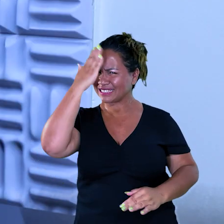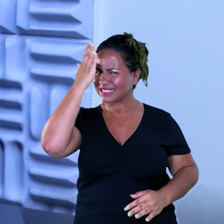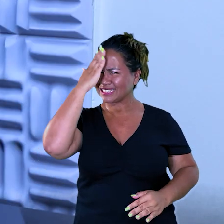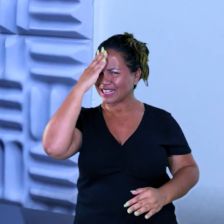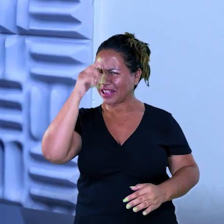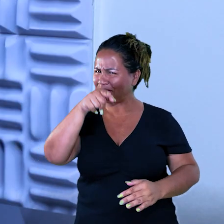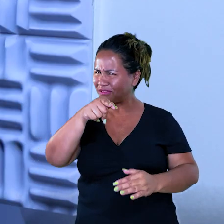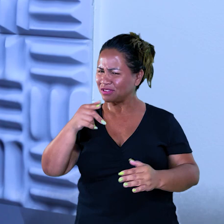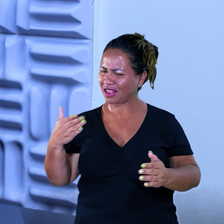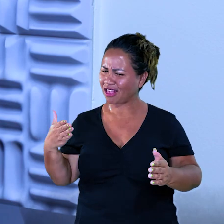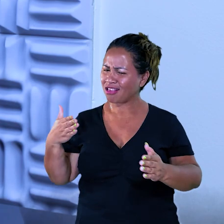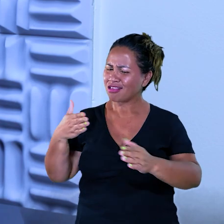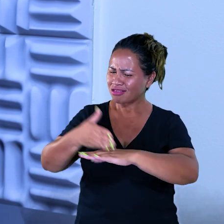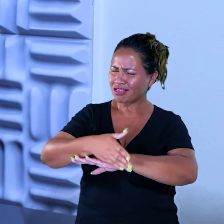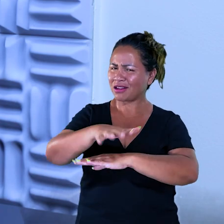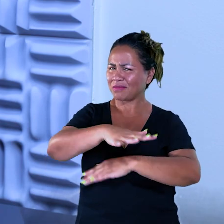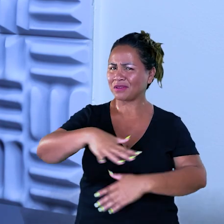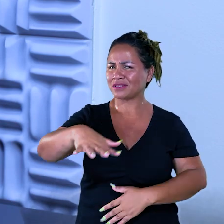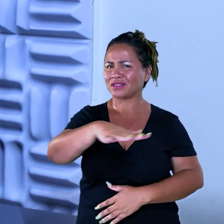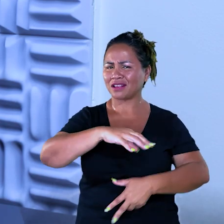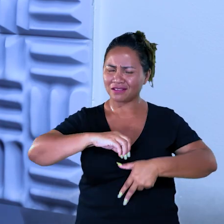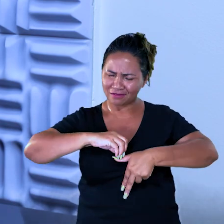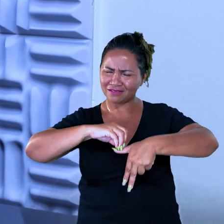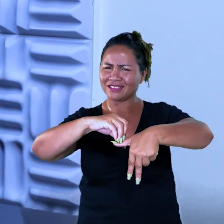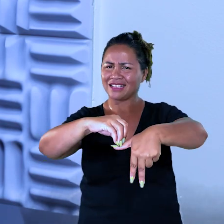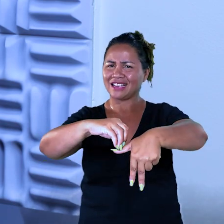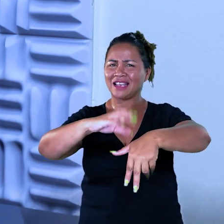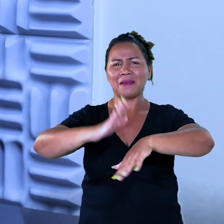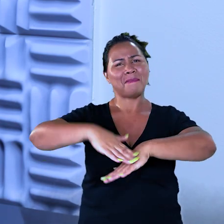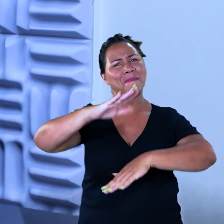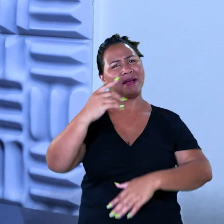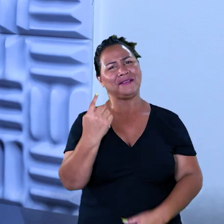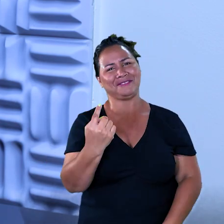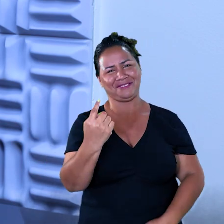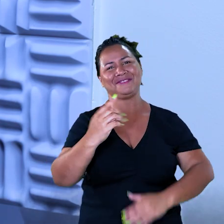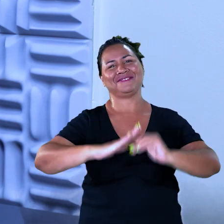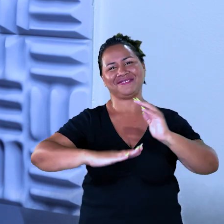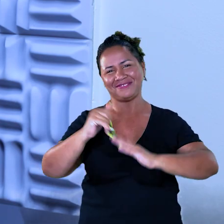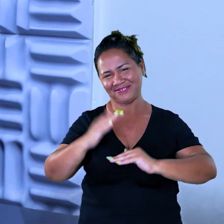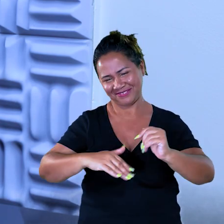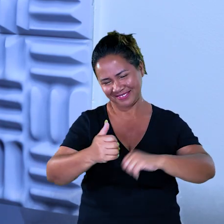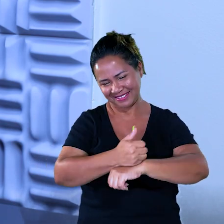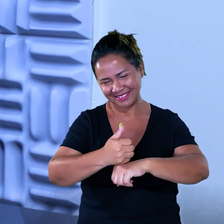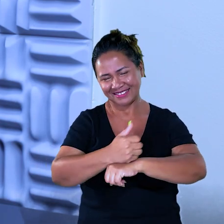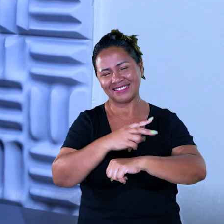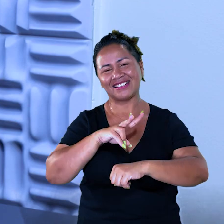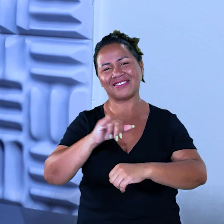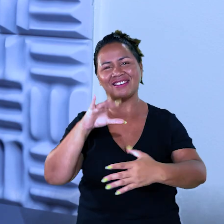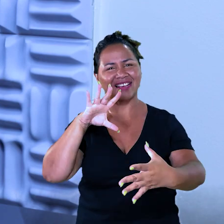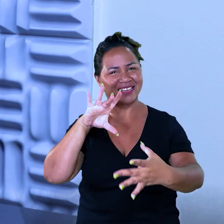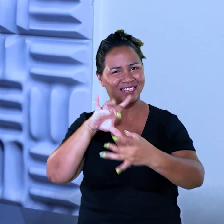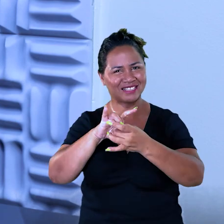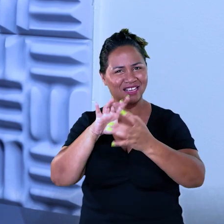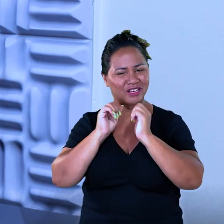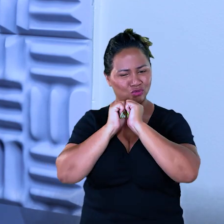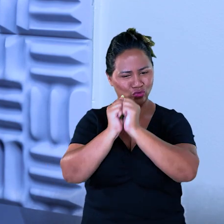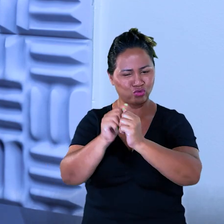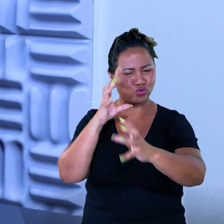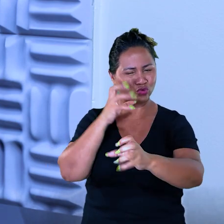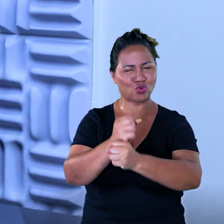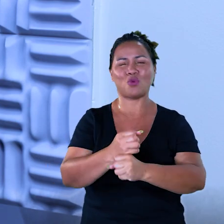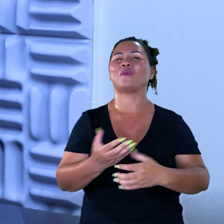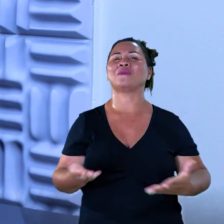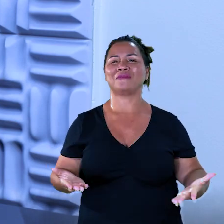é mais uma que vai ter força, somar com a gente, né? Nós precisamos de muitos, porque nós temos poucos